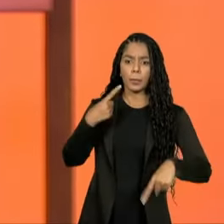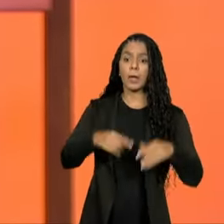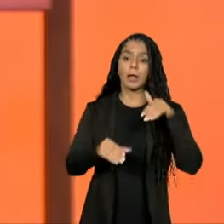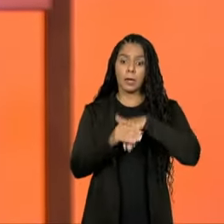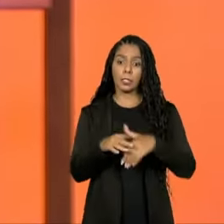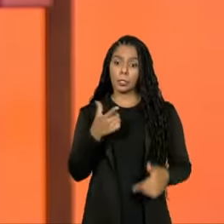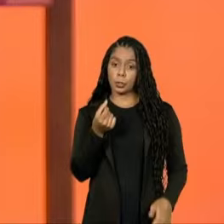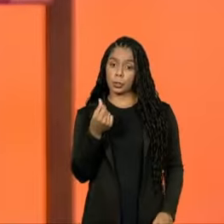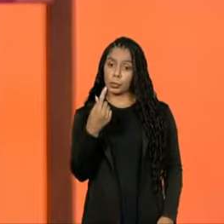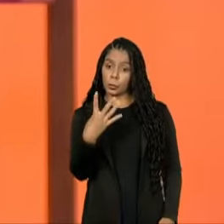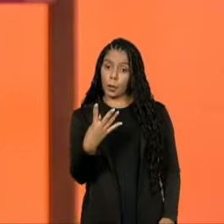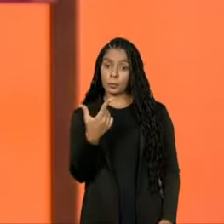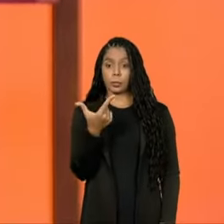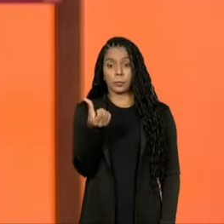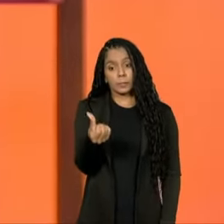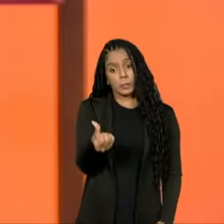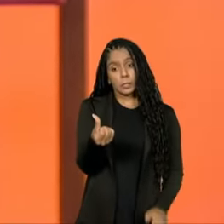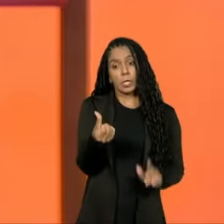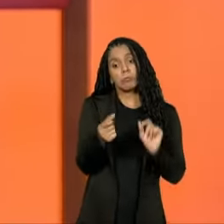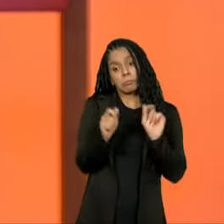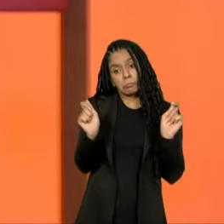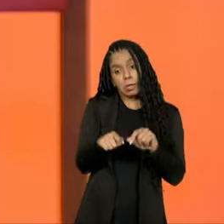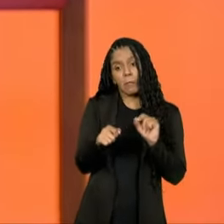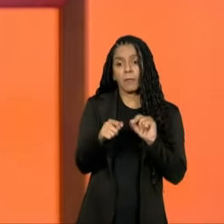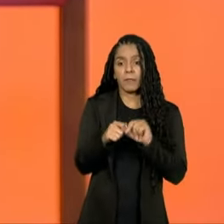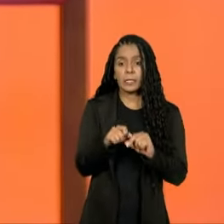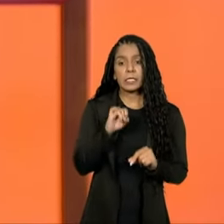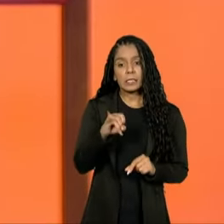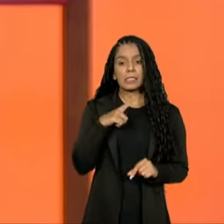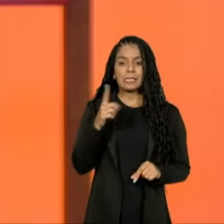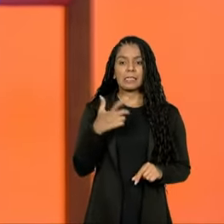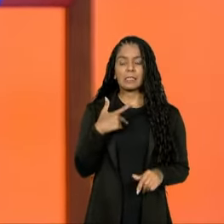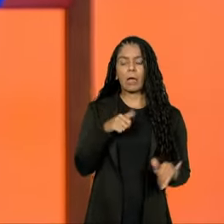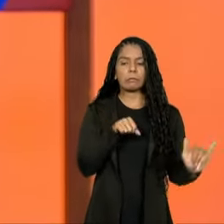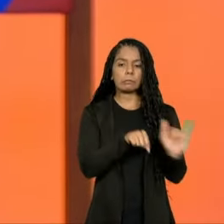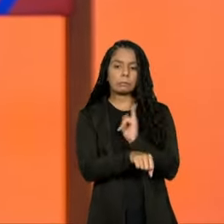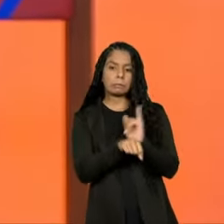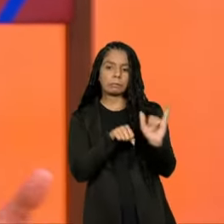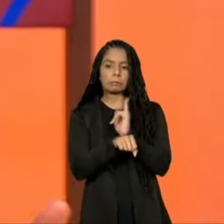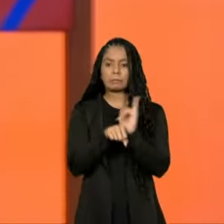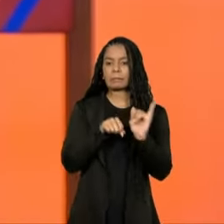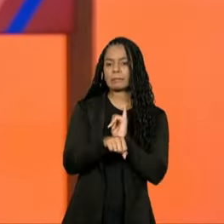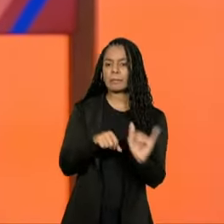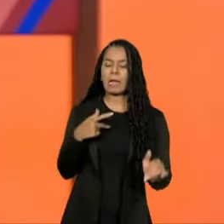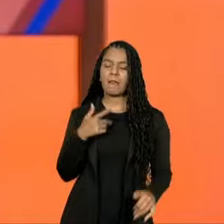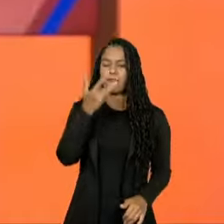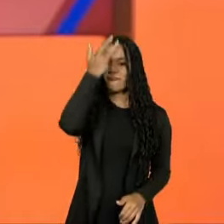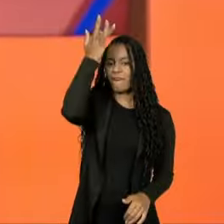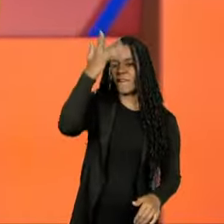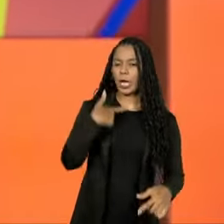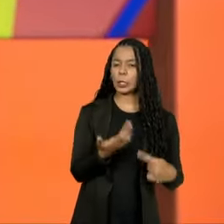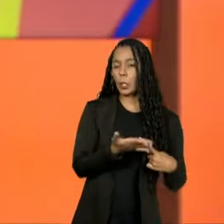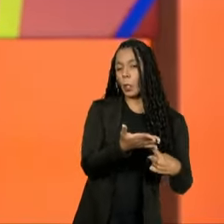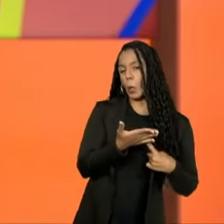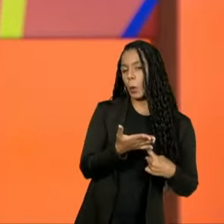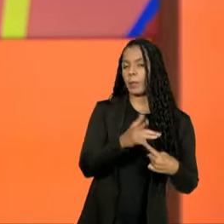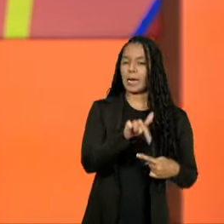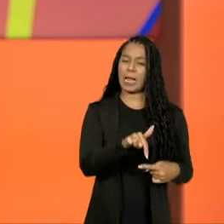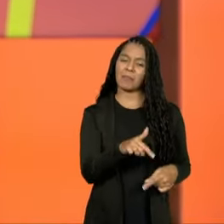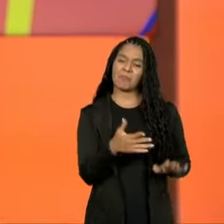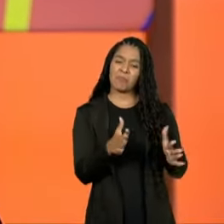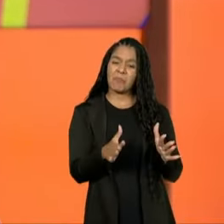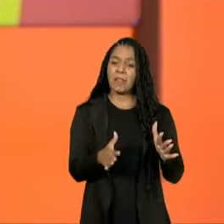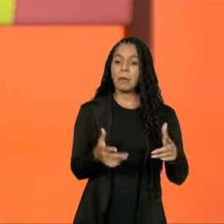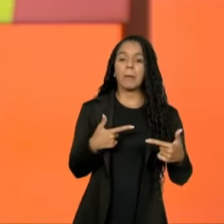24 e 26, dá para fazer isso. Agora, se quiser pegar atalho... Né? Falou, mas a eleição é mais fácil fazer um pacto com fulano de tal. Ele é meio criminoso,